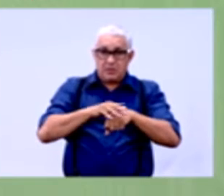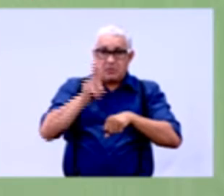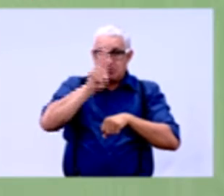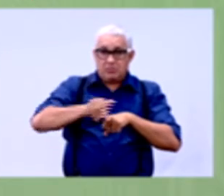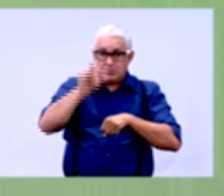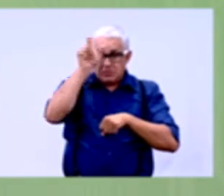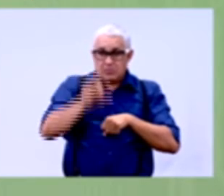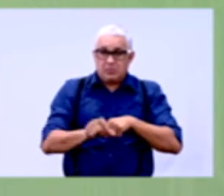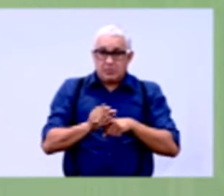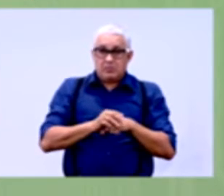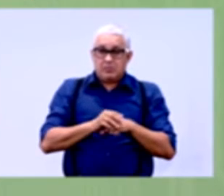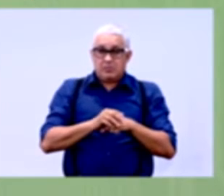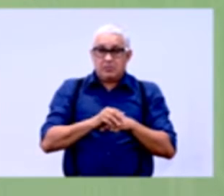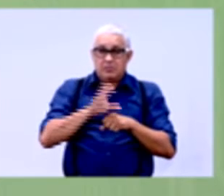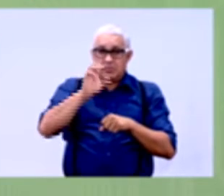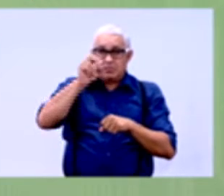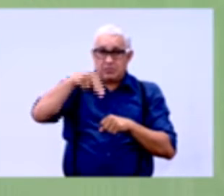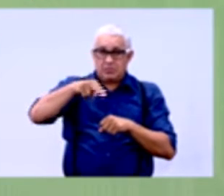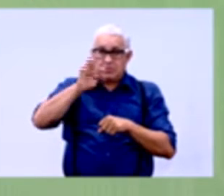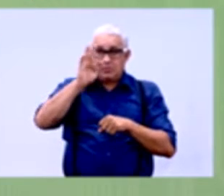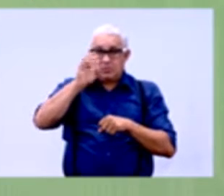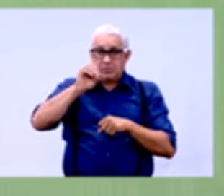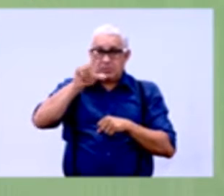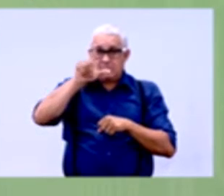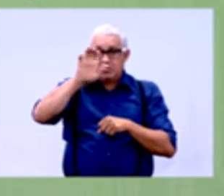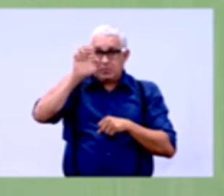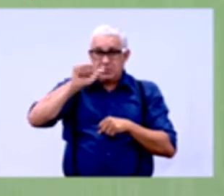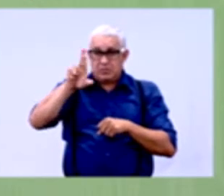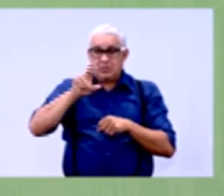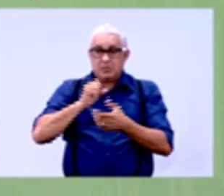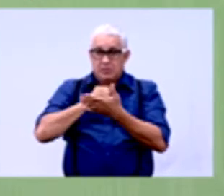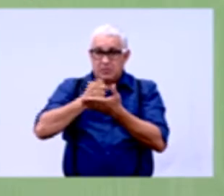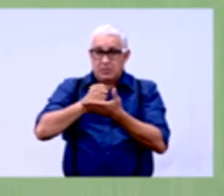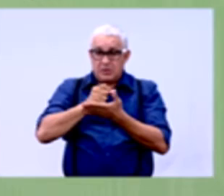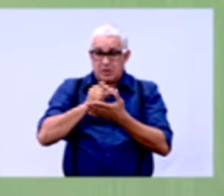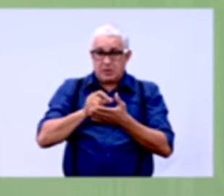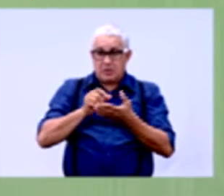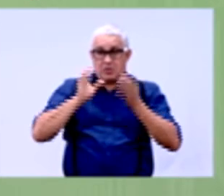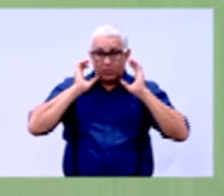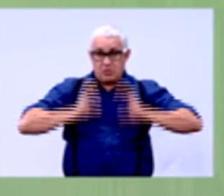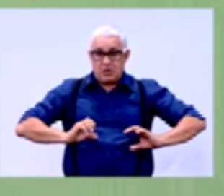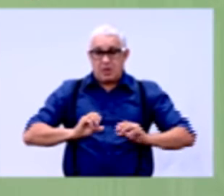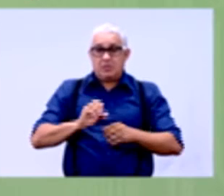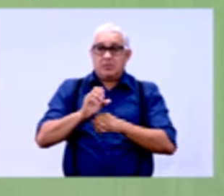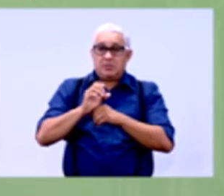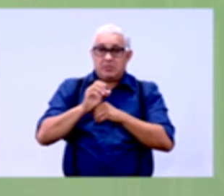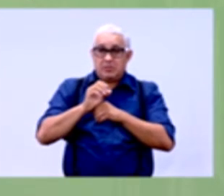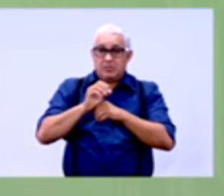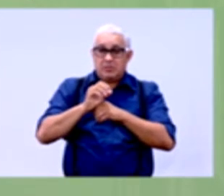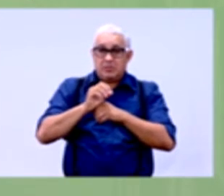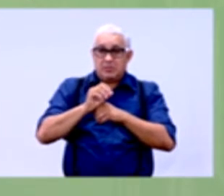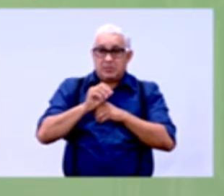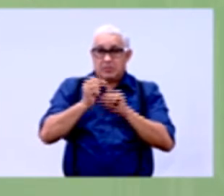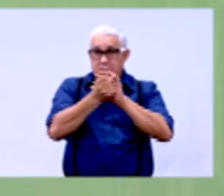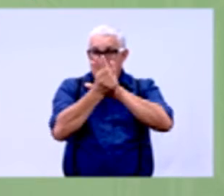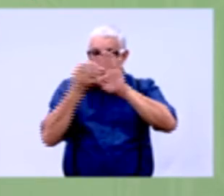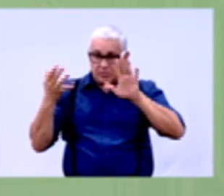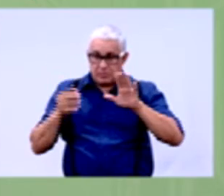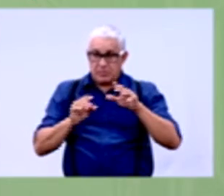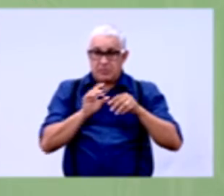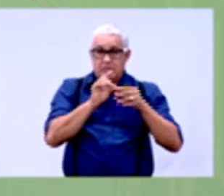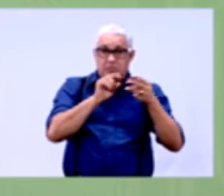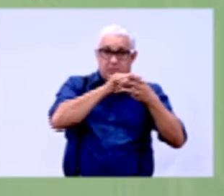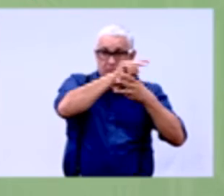a camada controlador, define o comportamento da aplicação. Então, claro que cada uma das